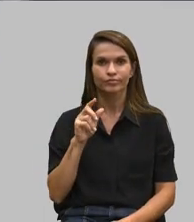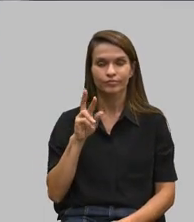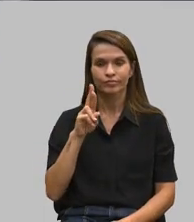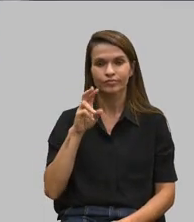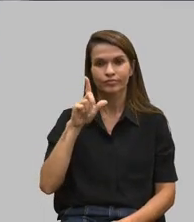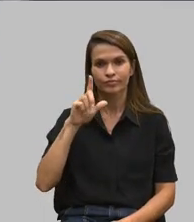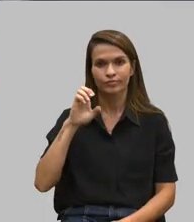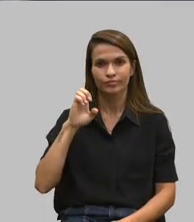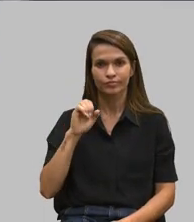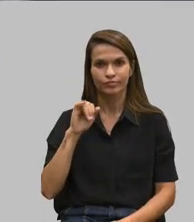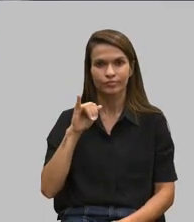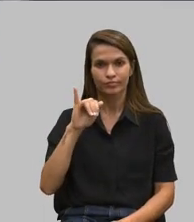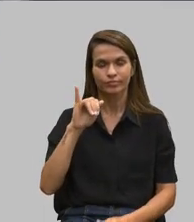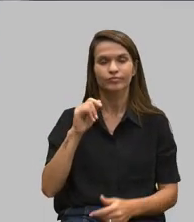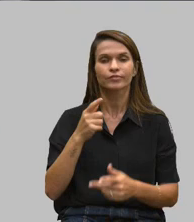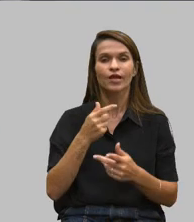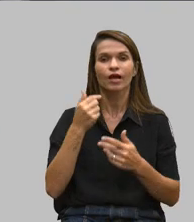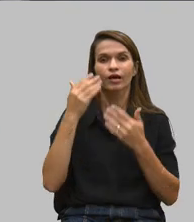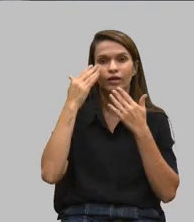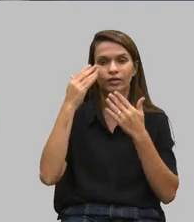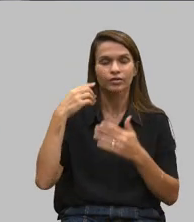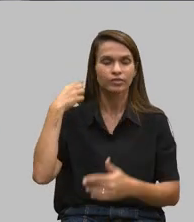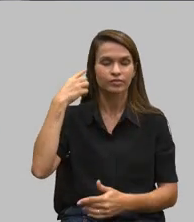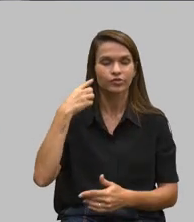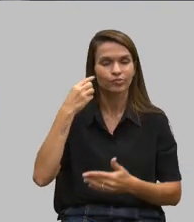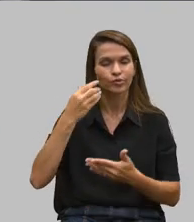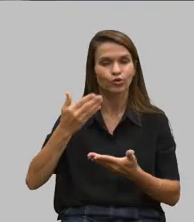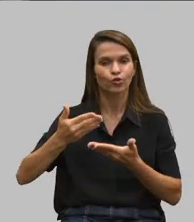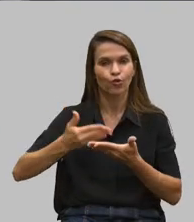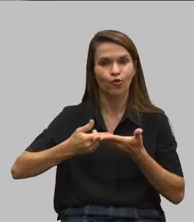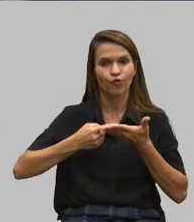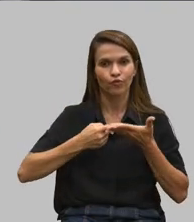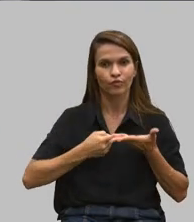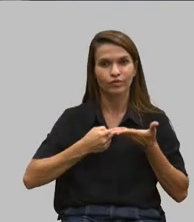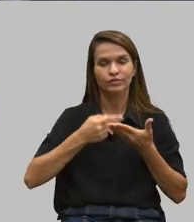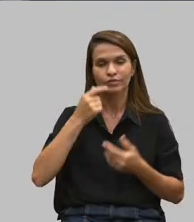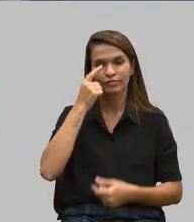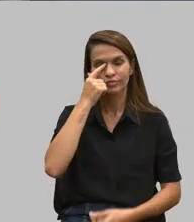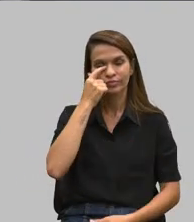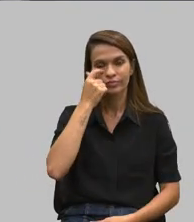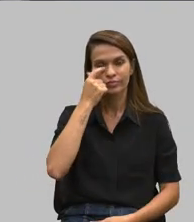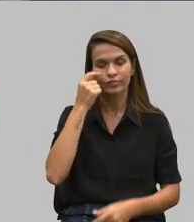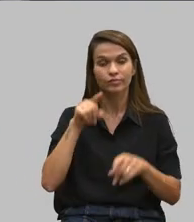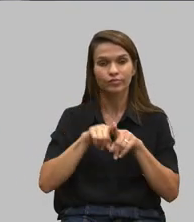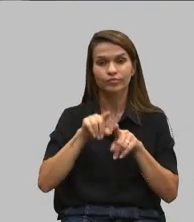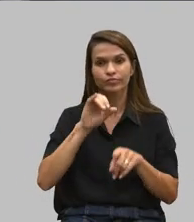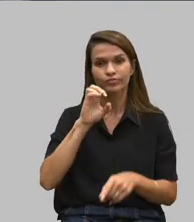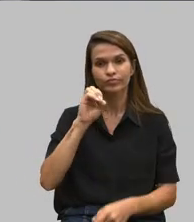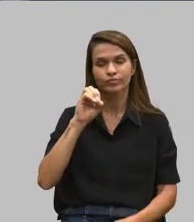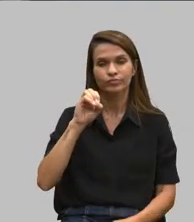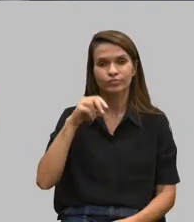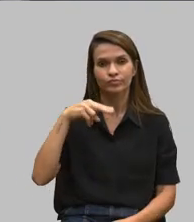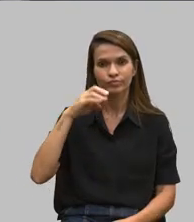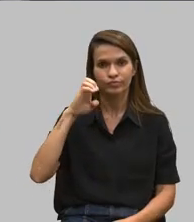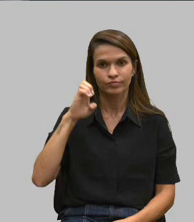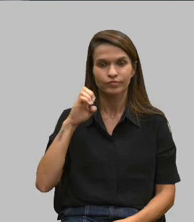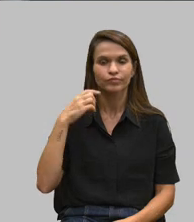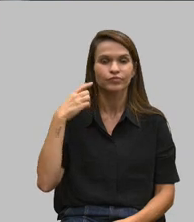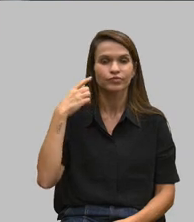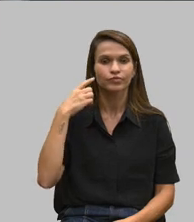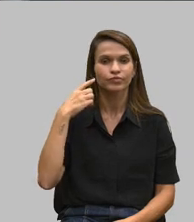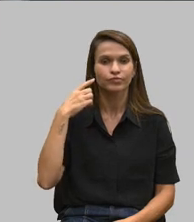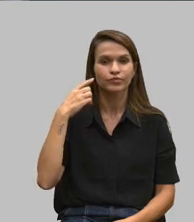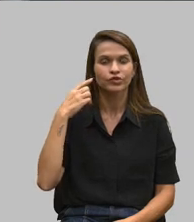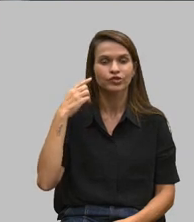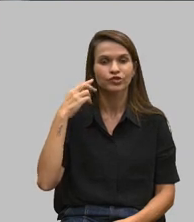agradecer à deputadas pelo convite e a deputada Ione Pinheiro pelo convite especial aí para os diretores de Birité estarem aqui